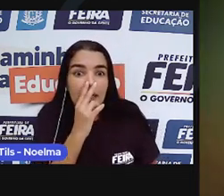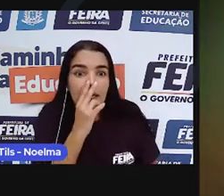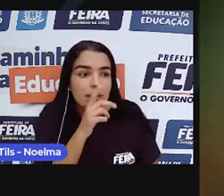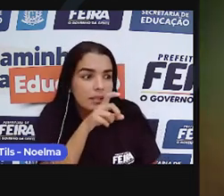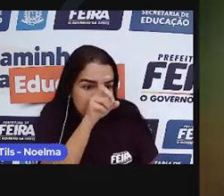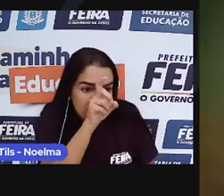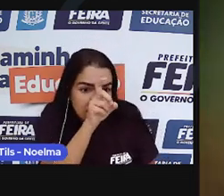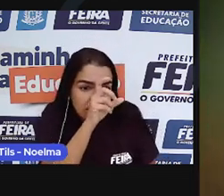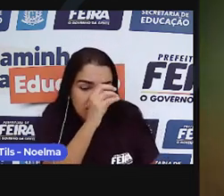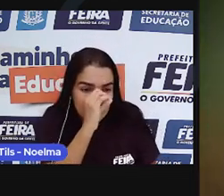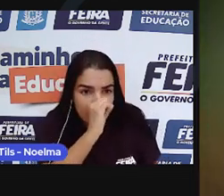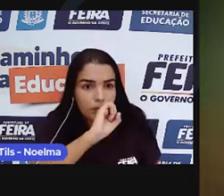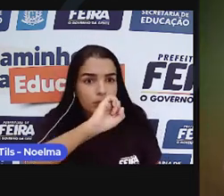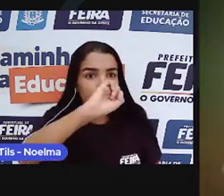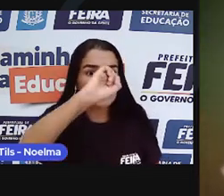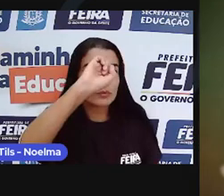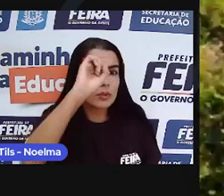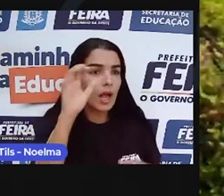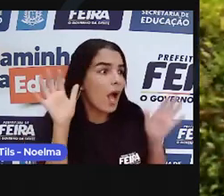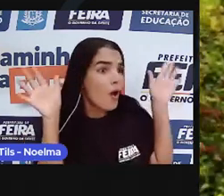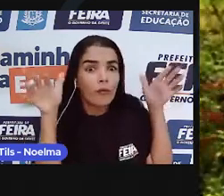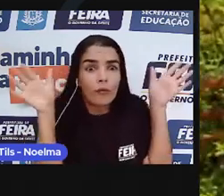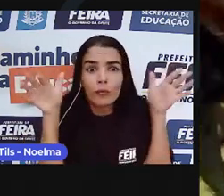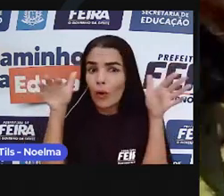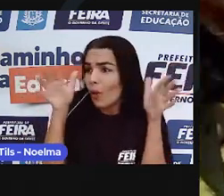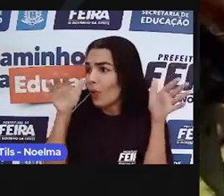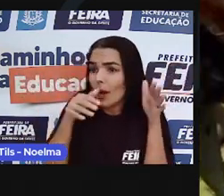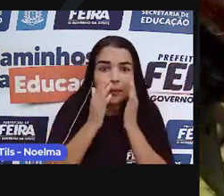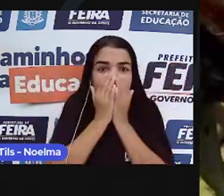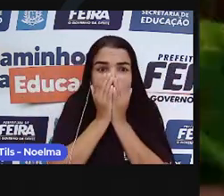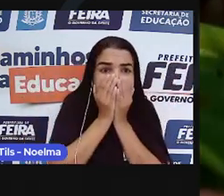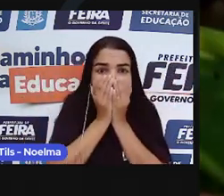rinoceronte. E ele voa.